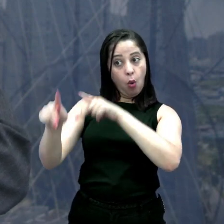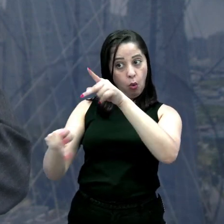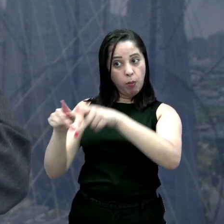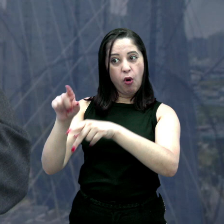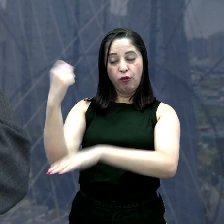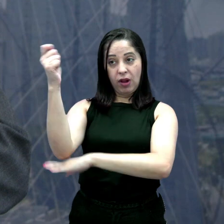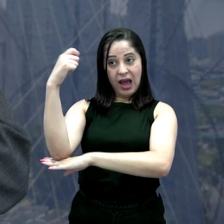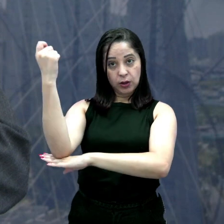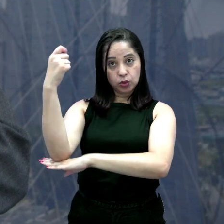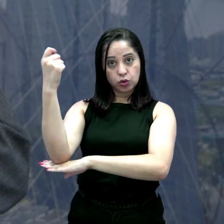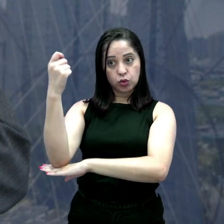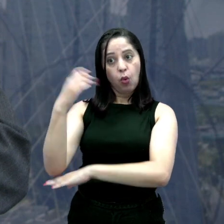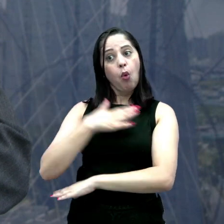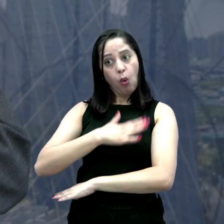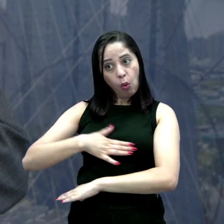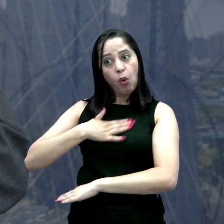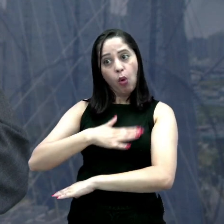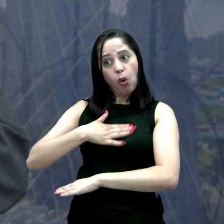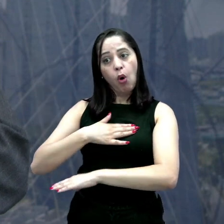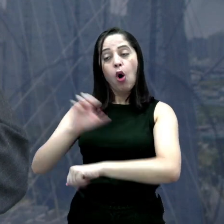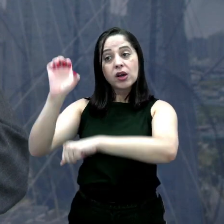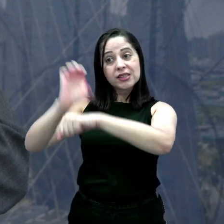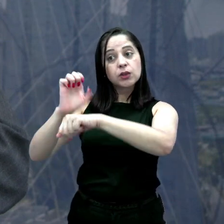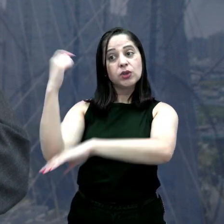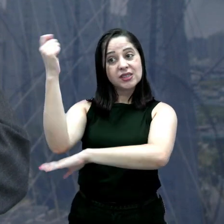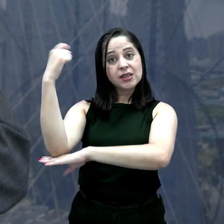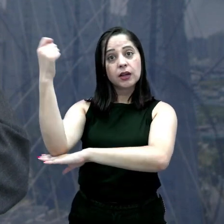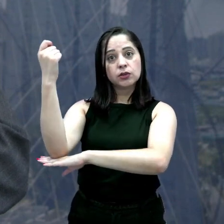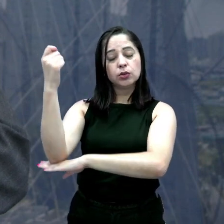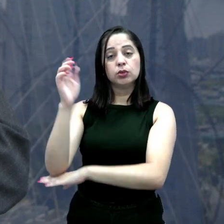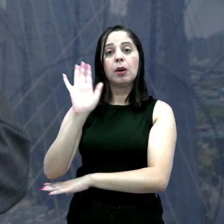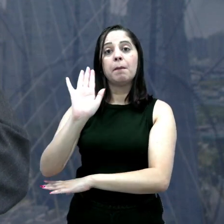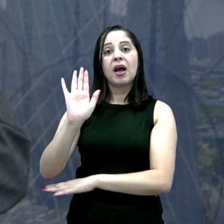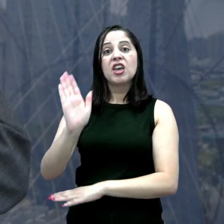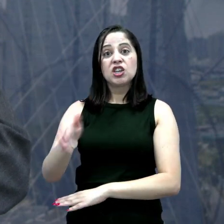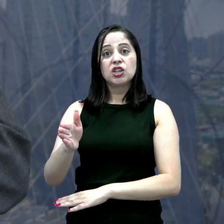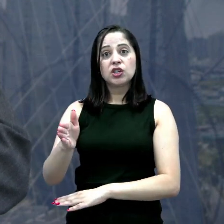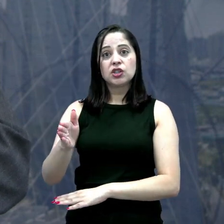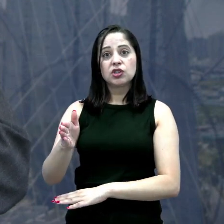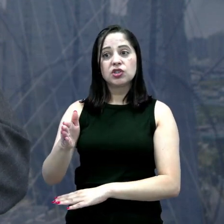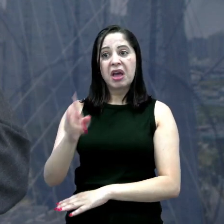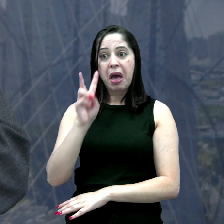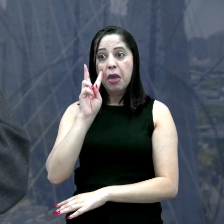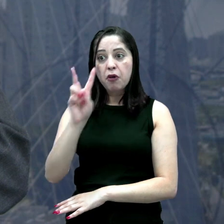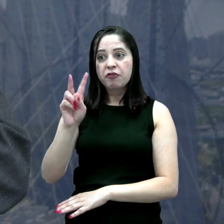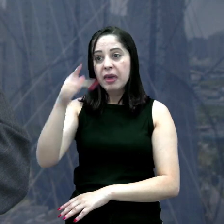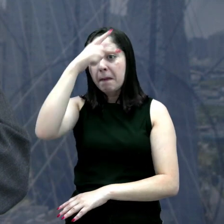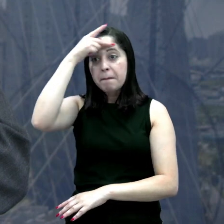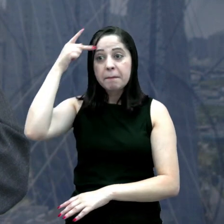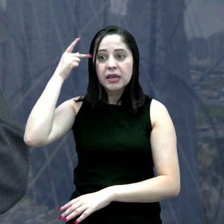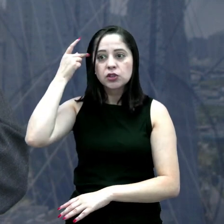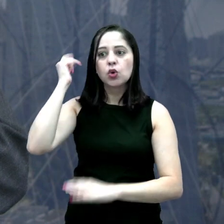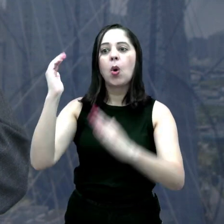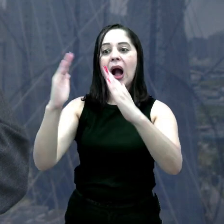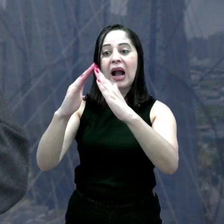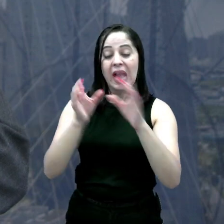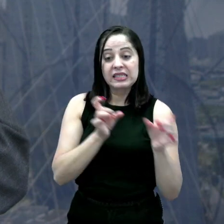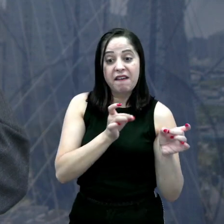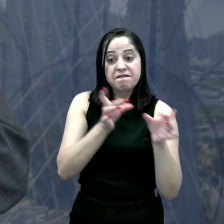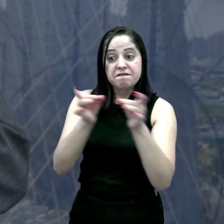do Sul, o gaúcho, né? Mas existem muitos, e a gente já teve relatos e conversas de pessoas que botaram tudo à venda para mudar de lugar,